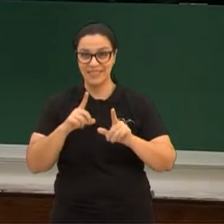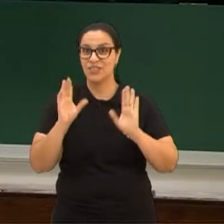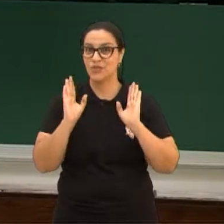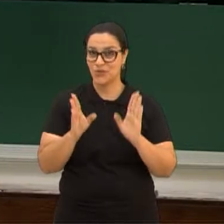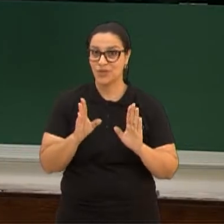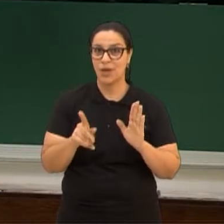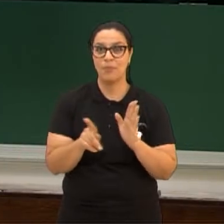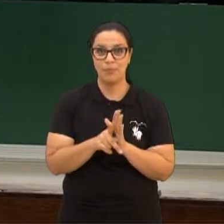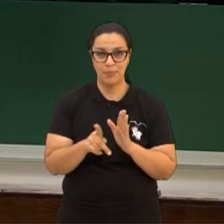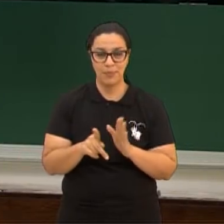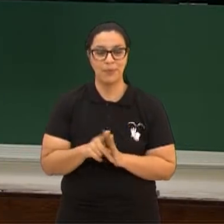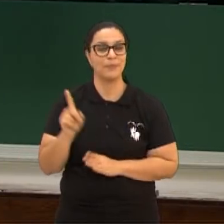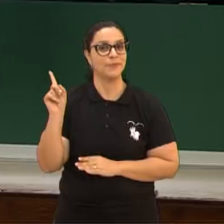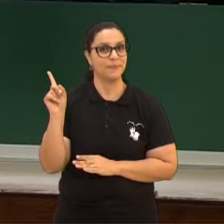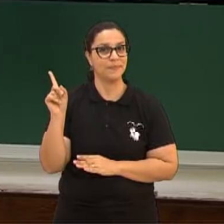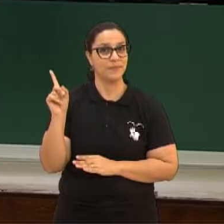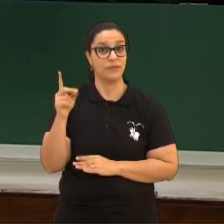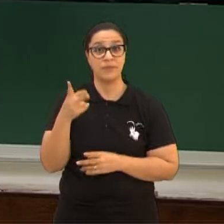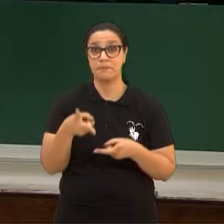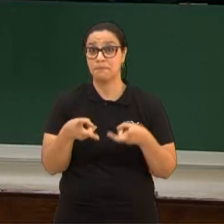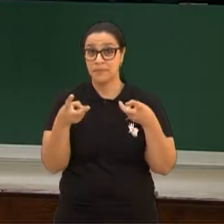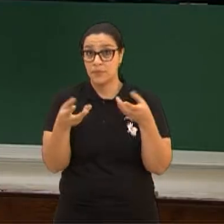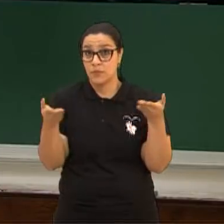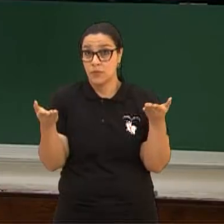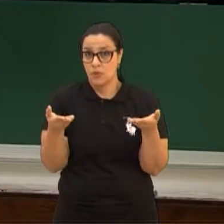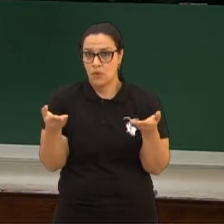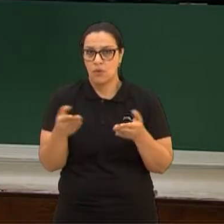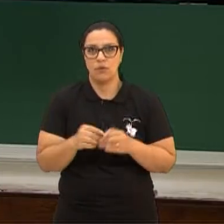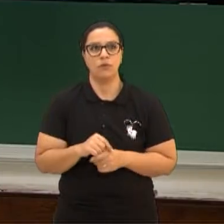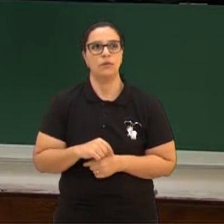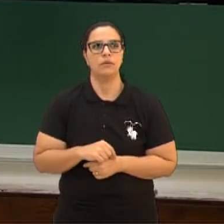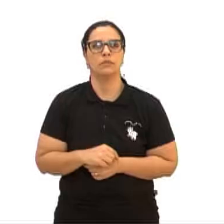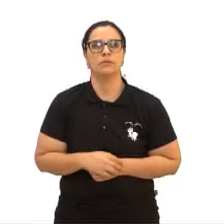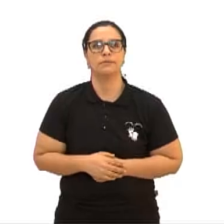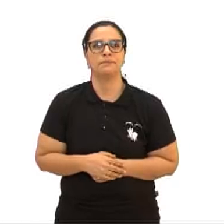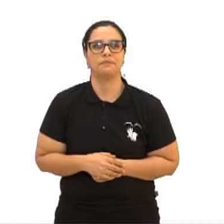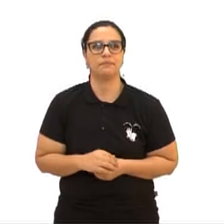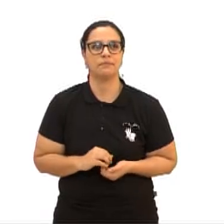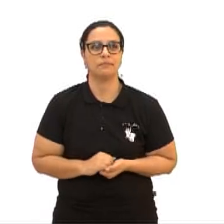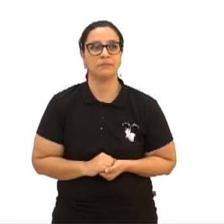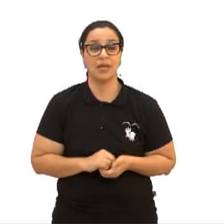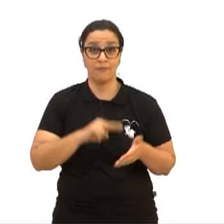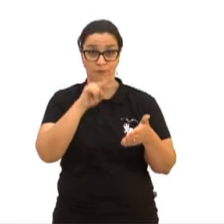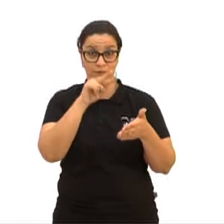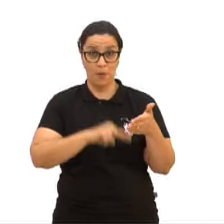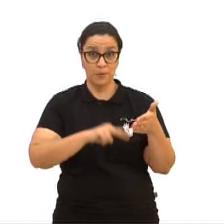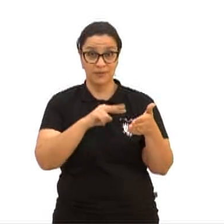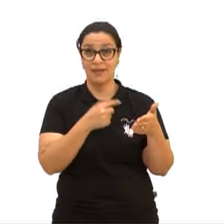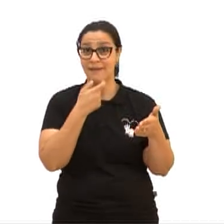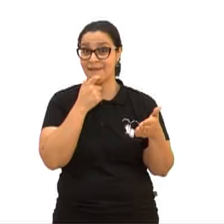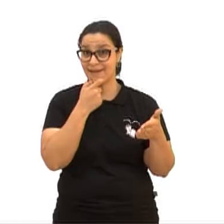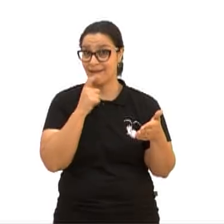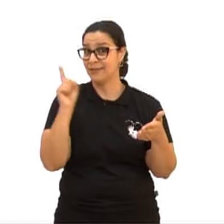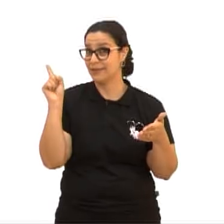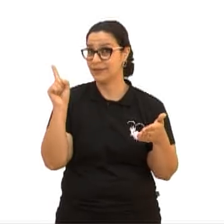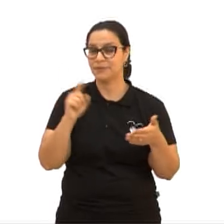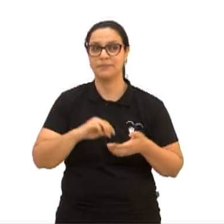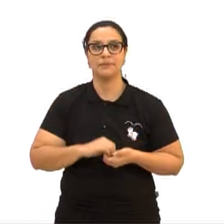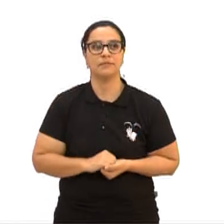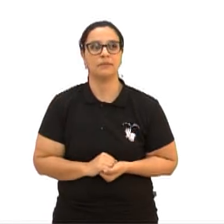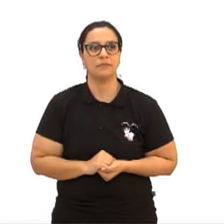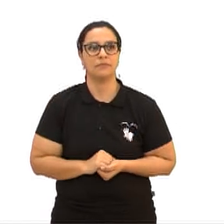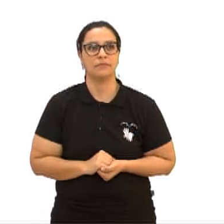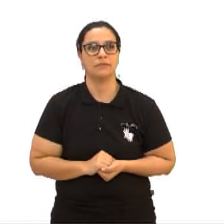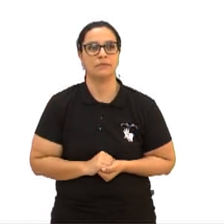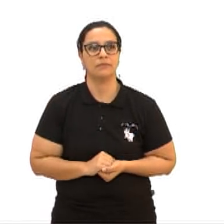temos uma comic strip. Então, observem lá. What are you doing? I'm starting my